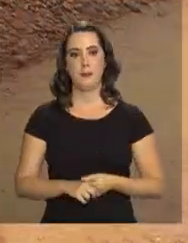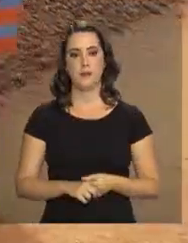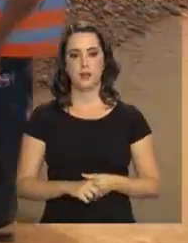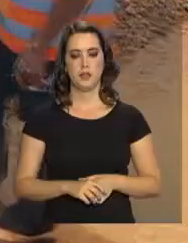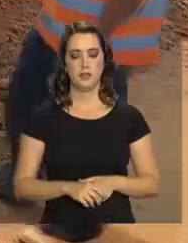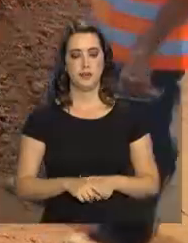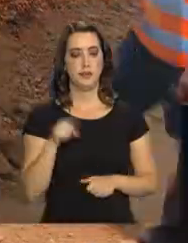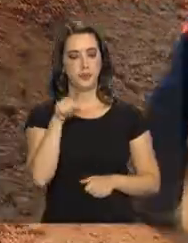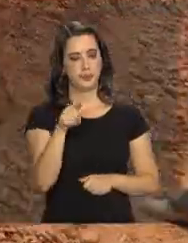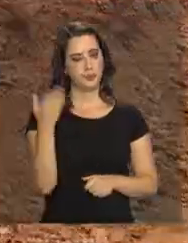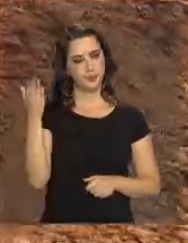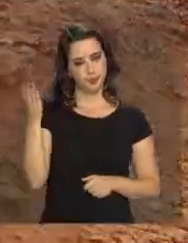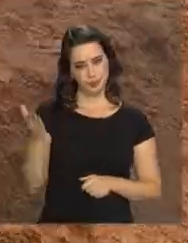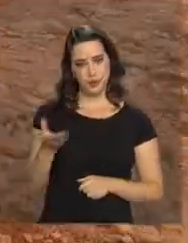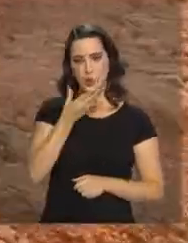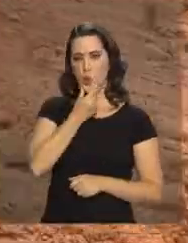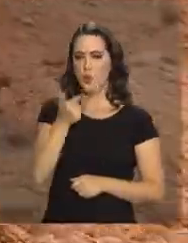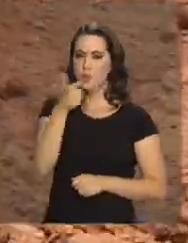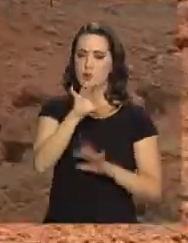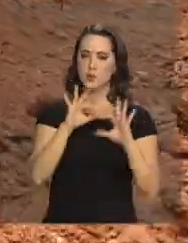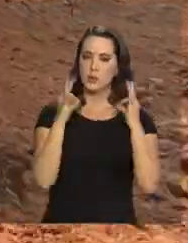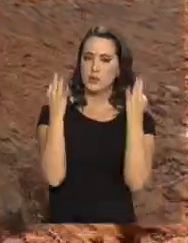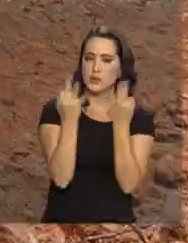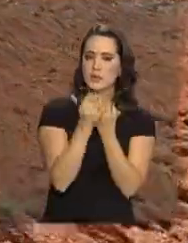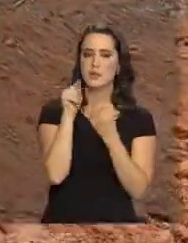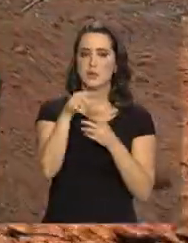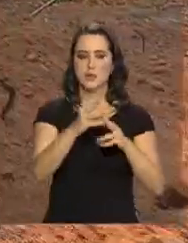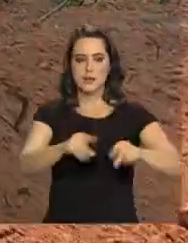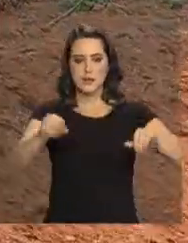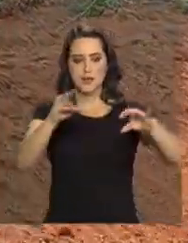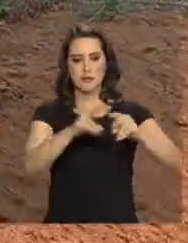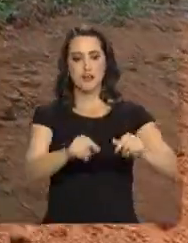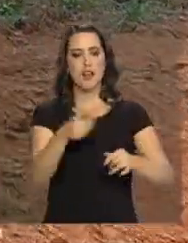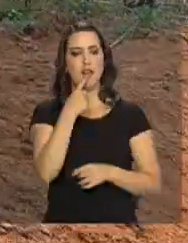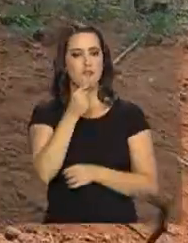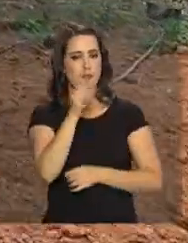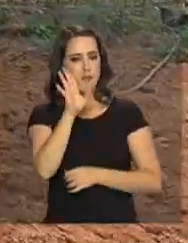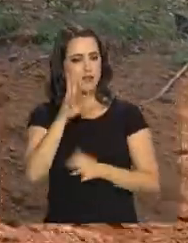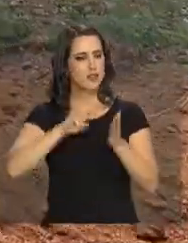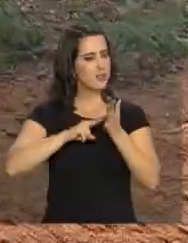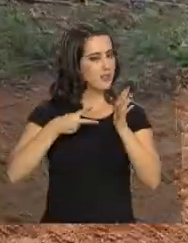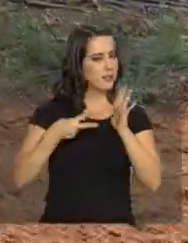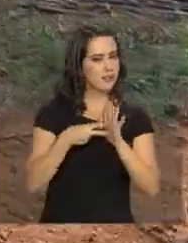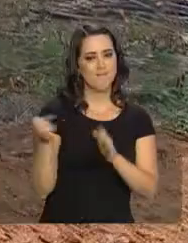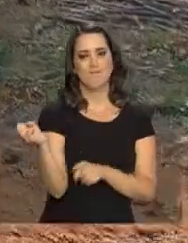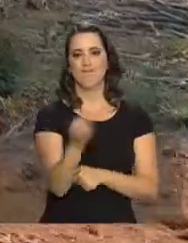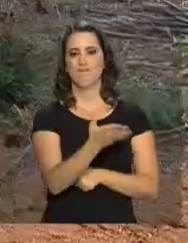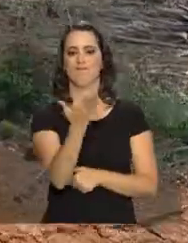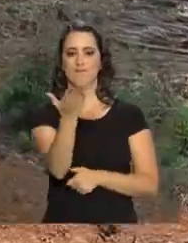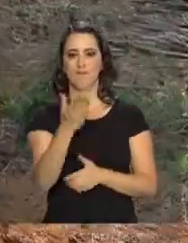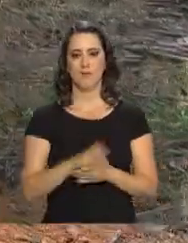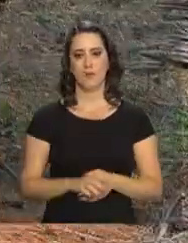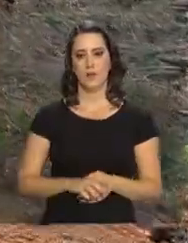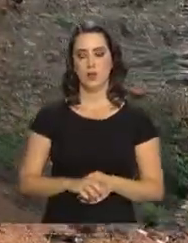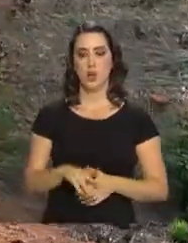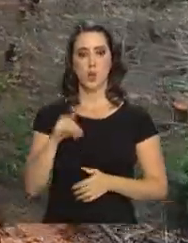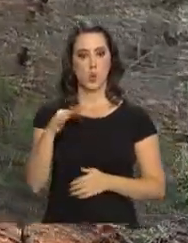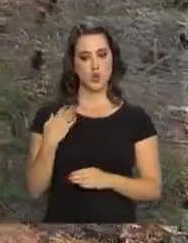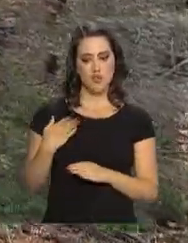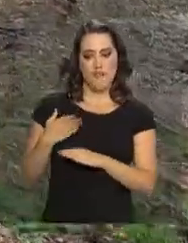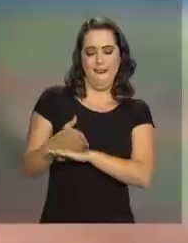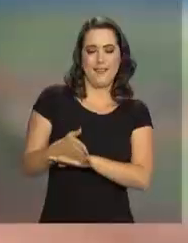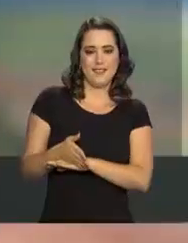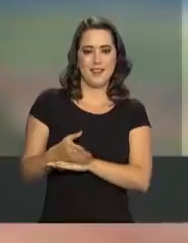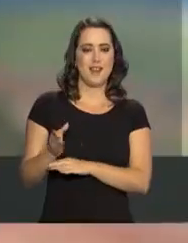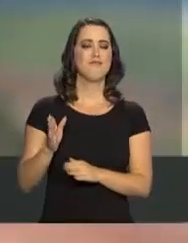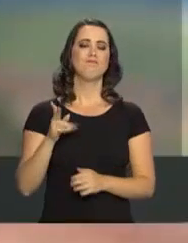seu Zezinho e as outras famílias de Bento, essa terra vermelha já tem um significado novo. O dia que eu ver eu entrando aqui